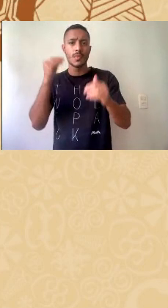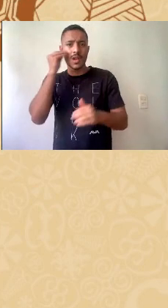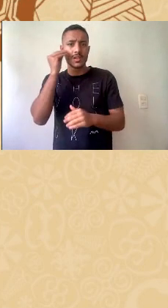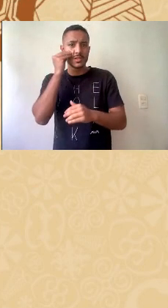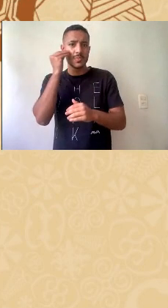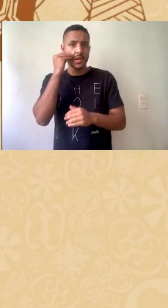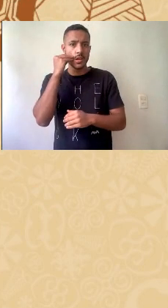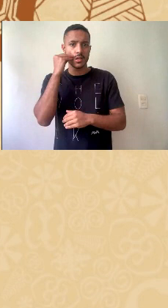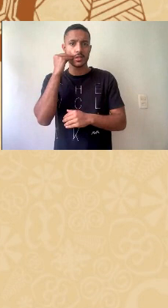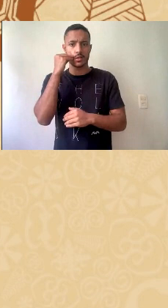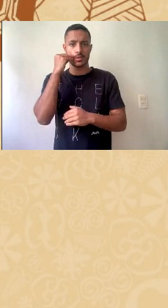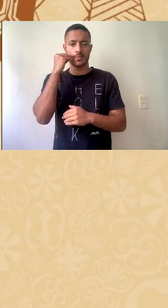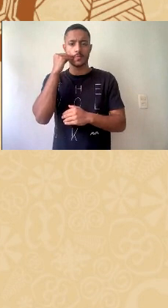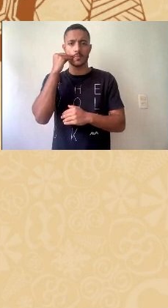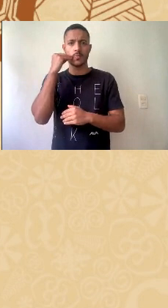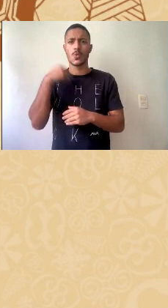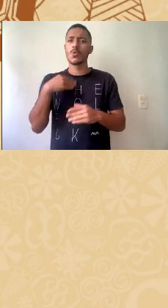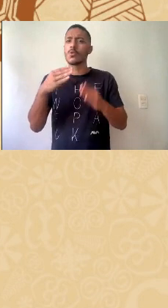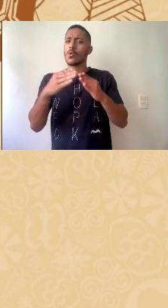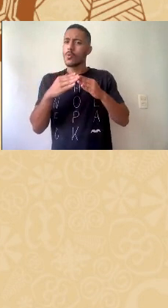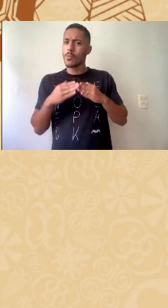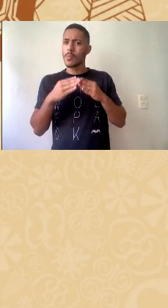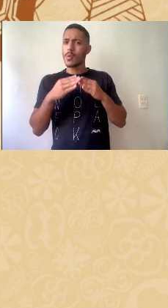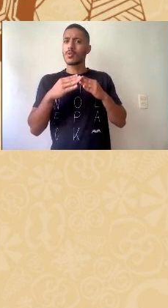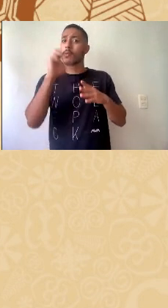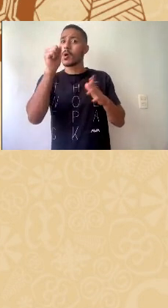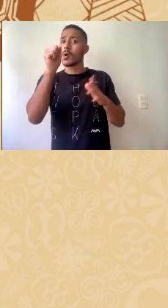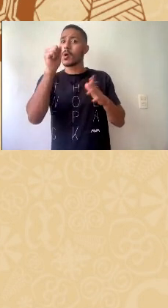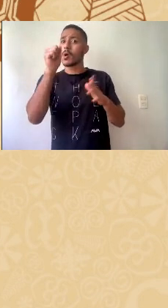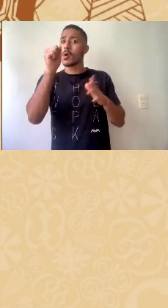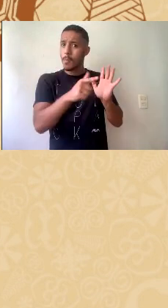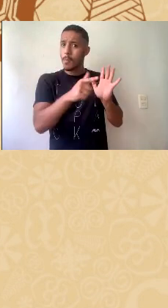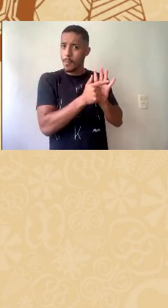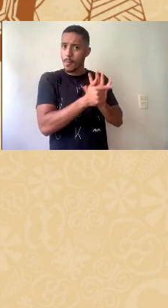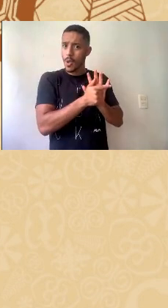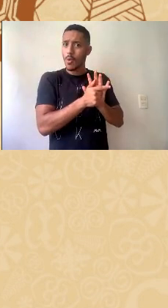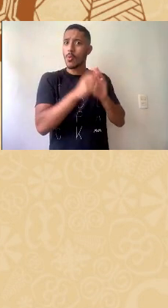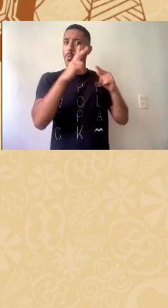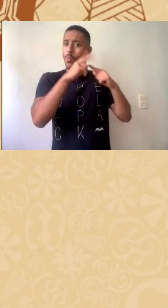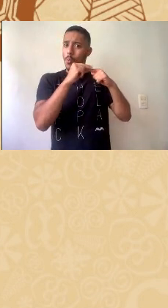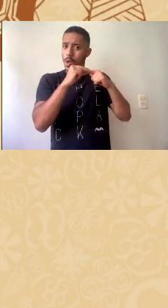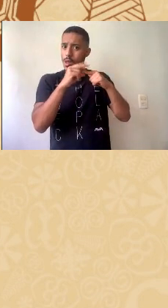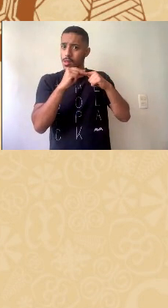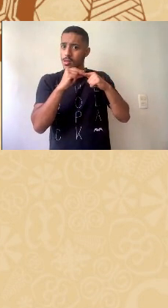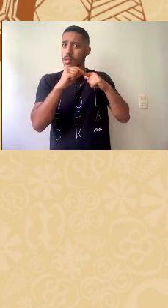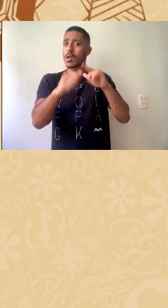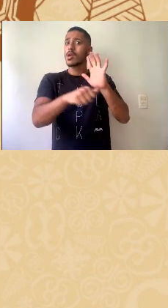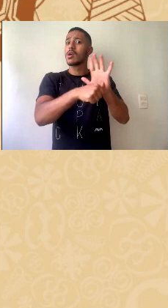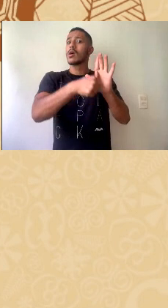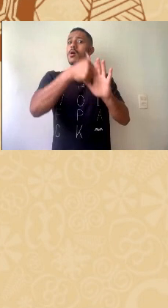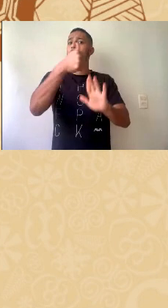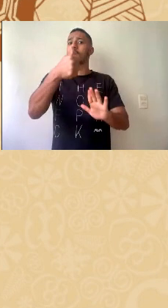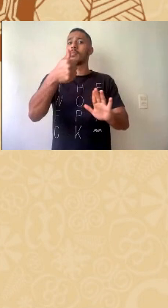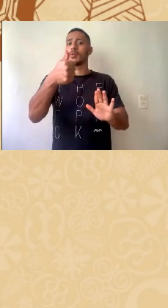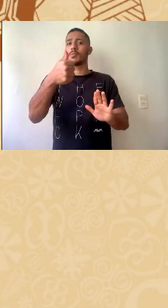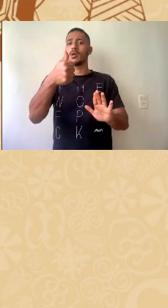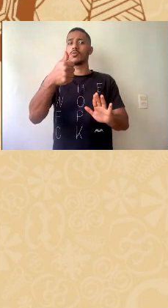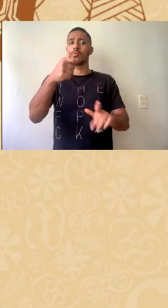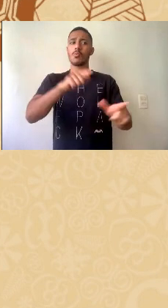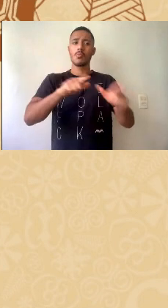quando eu peço para vocês, gente, peguem um papel e uma caneta. Esse é o primeiro movimento de mudança,